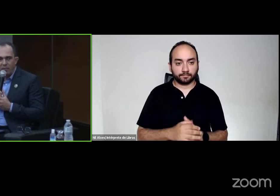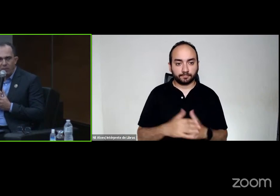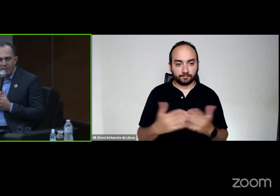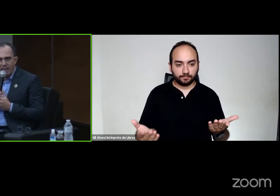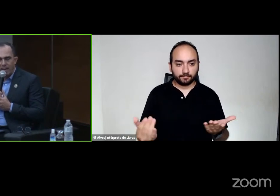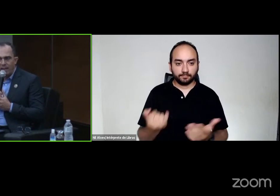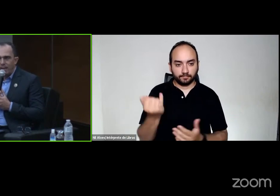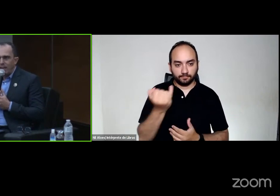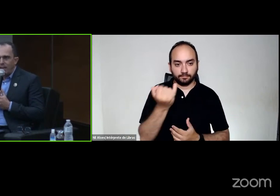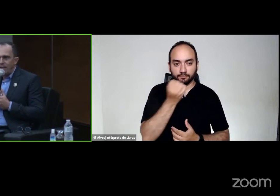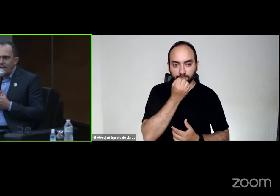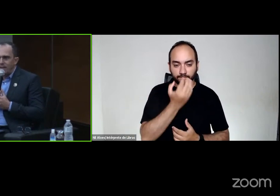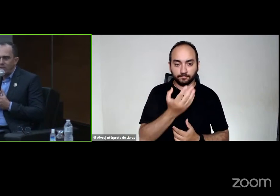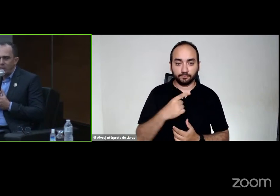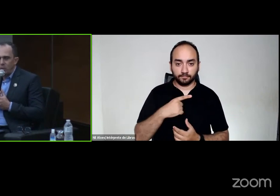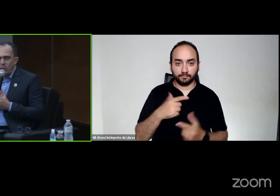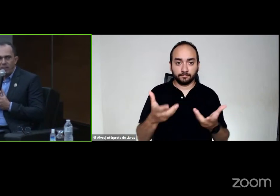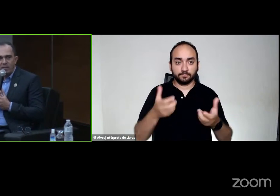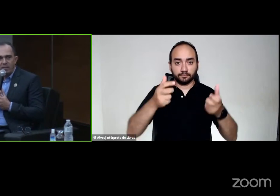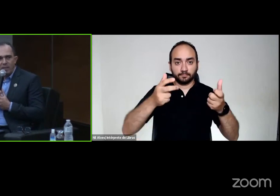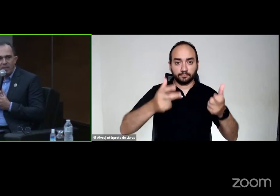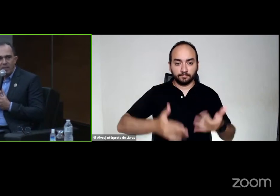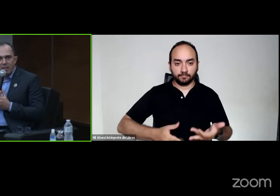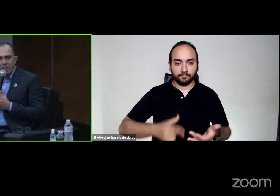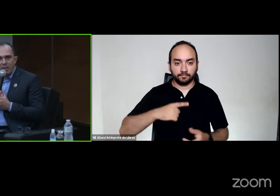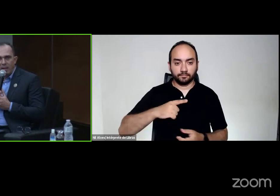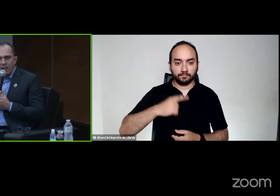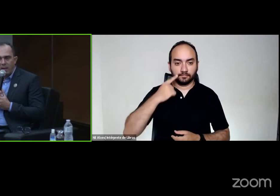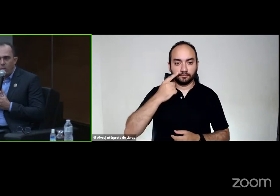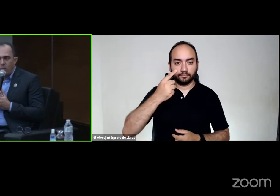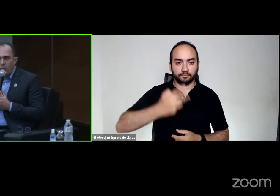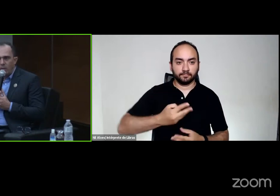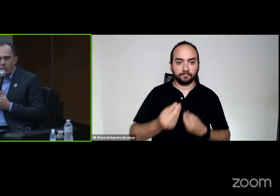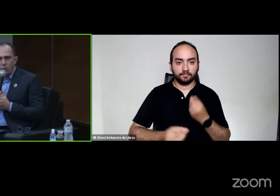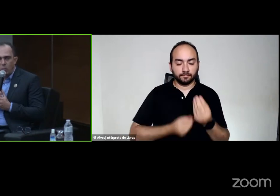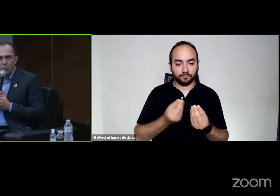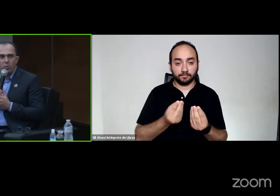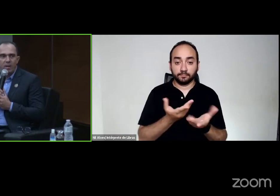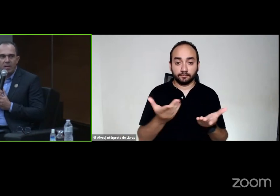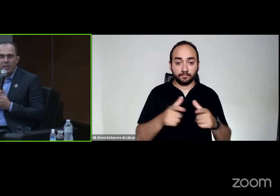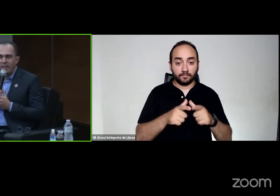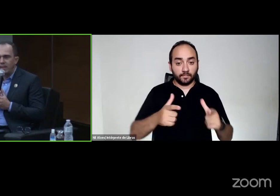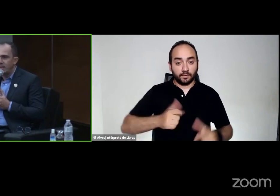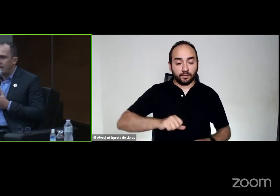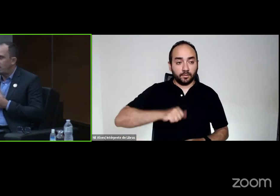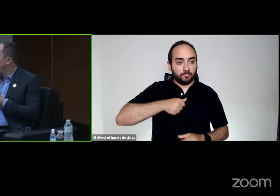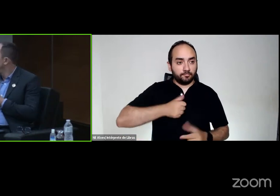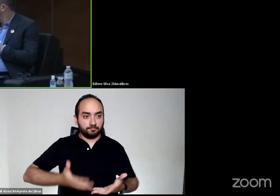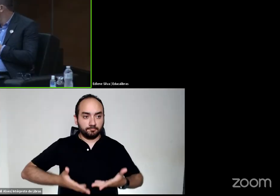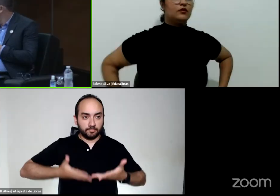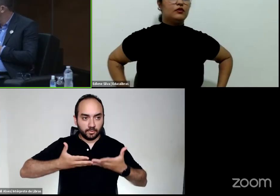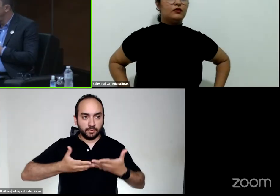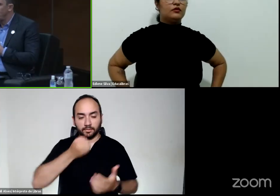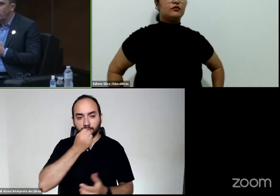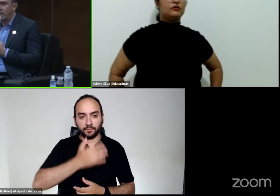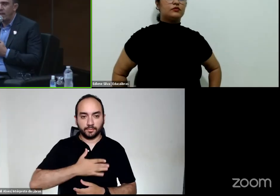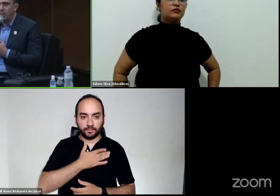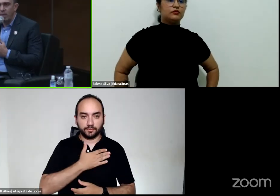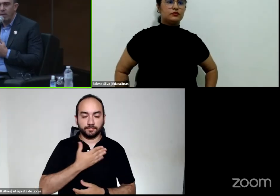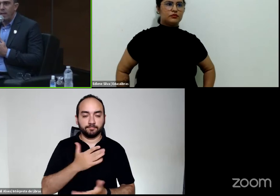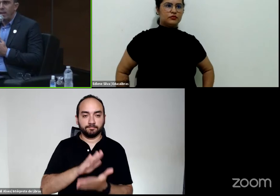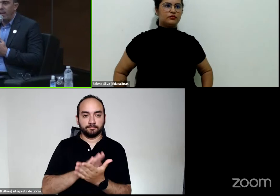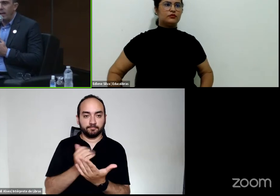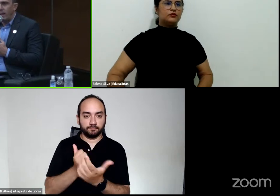queria reforçar essas questões e dizer que é um grande orgulho, uma grande alegria estar aqui junto com a USP, o professor